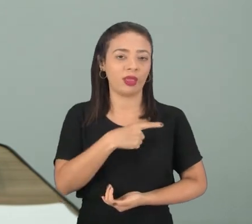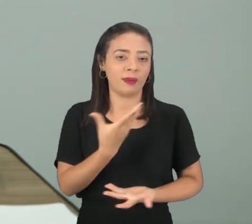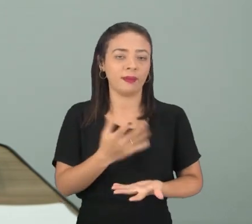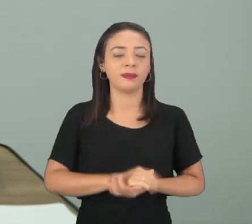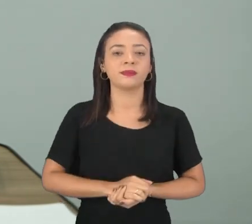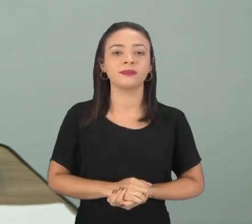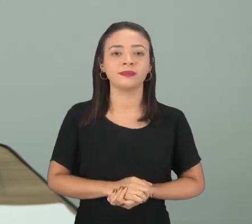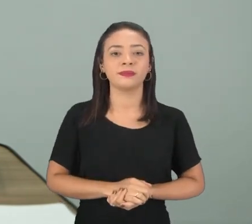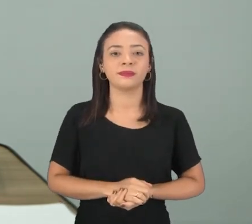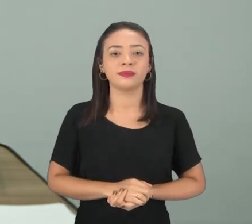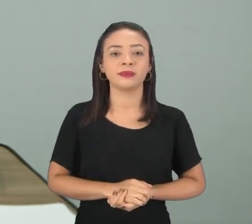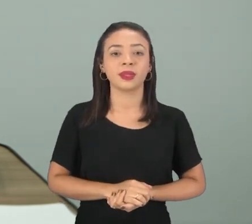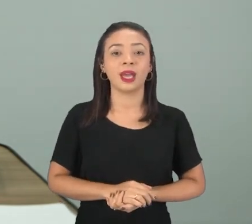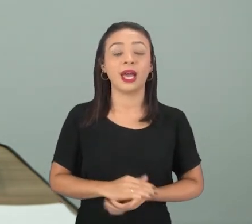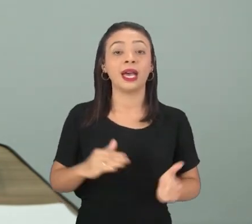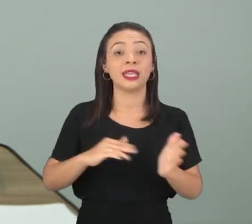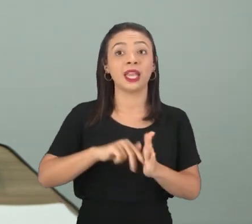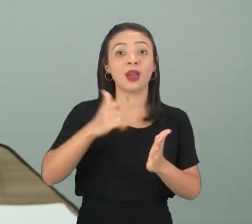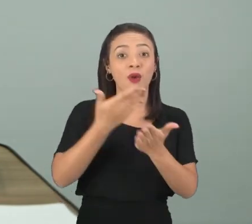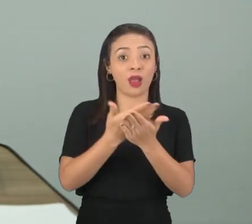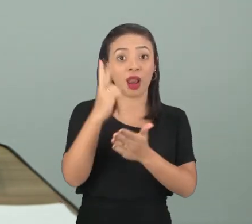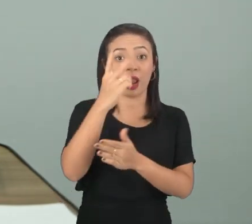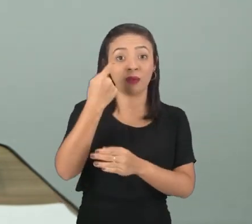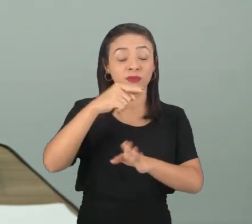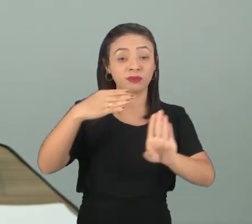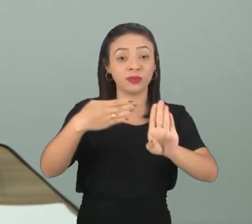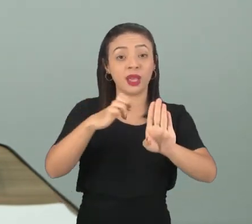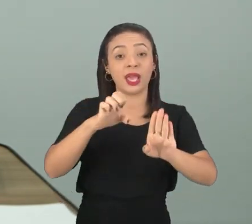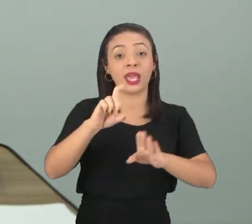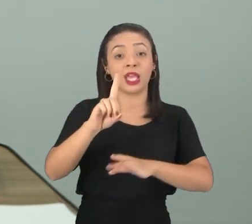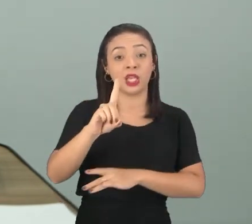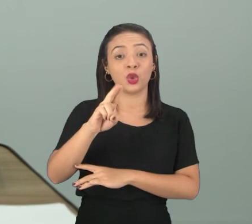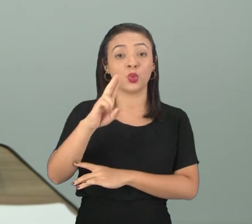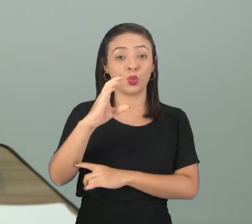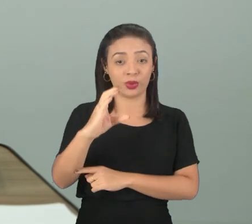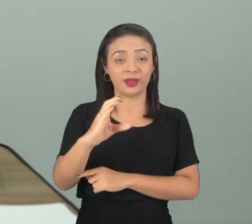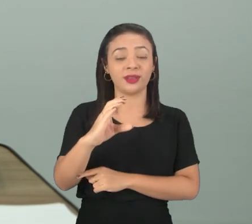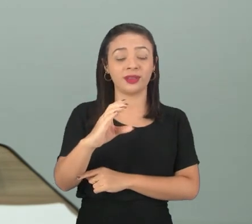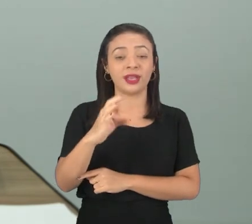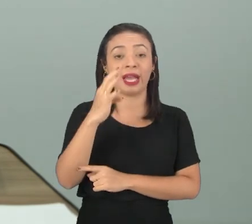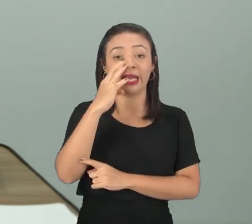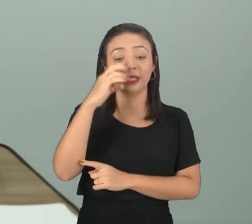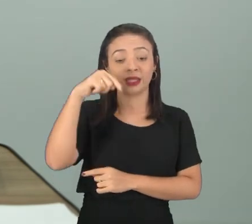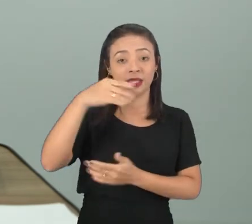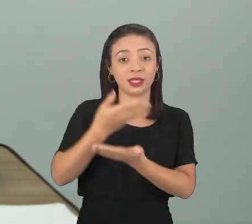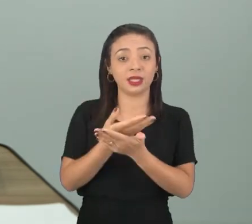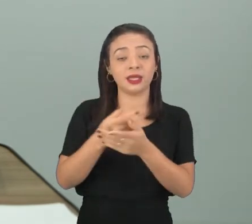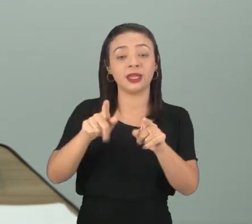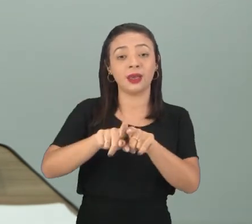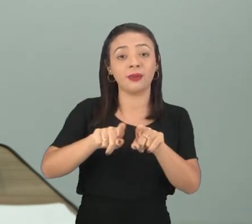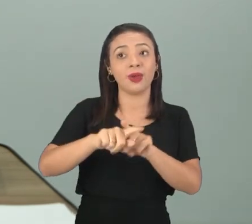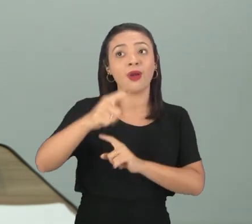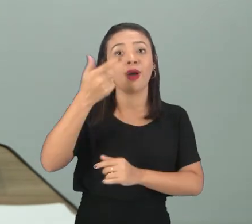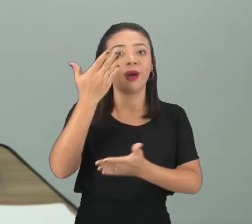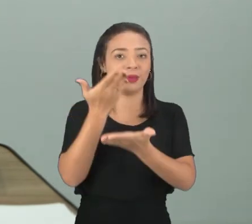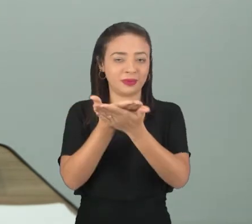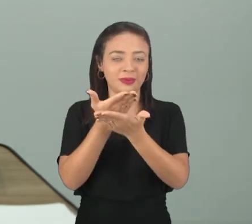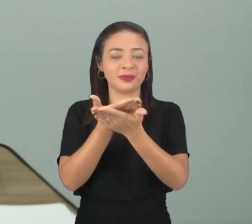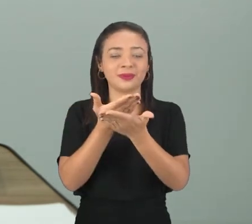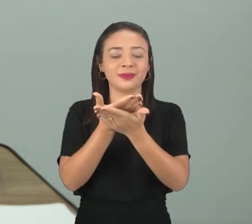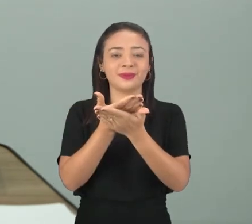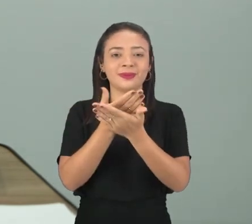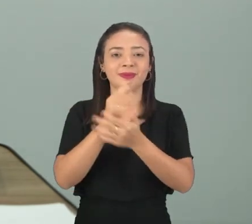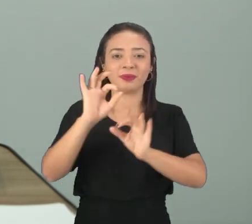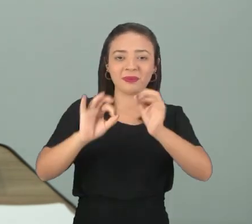aí tá bom eu Jaguar na próxima aula não esqueça de acessar a plataforma e-book para você e essa aula e muitas